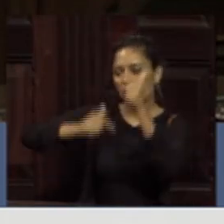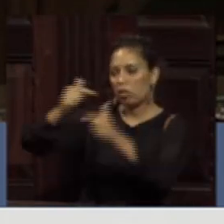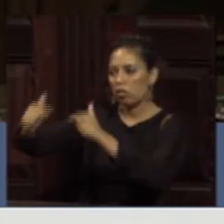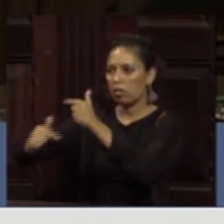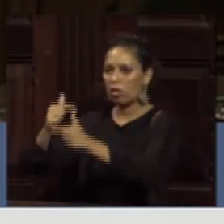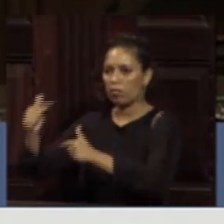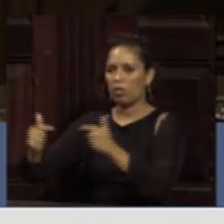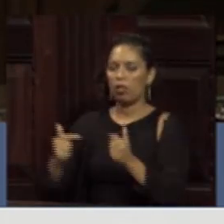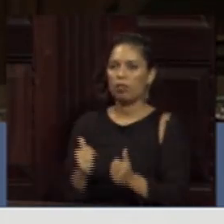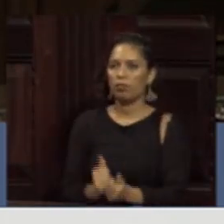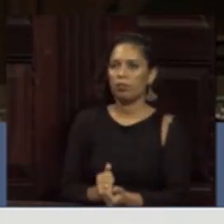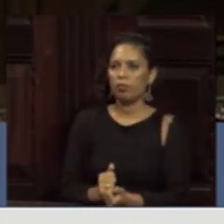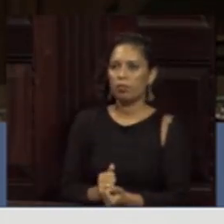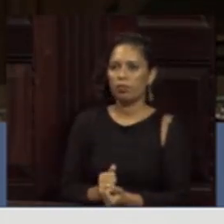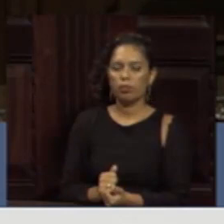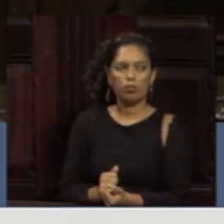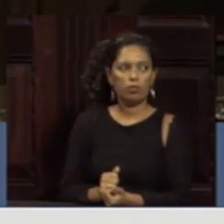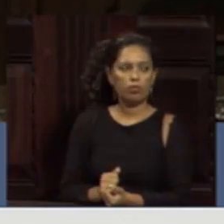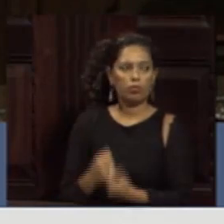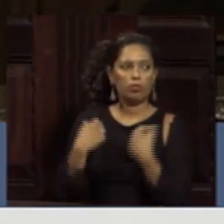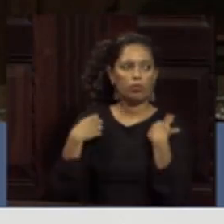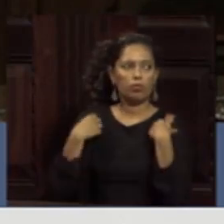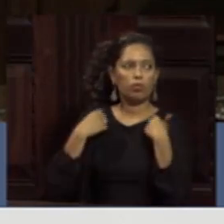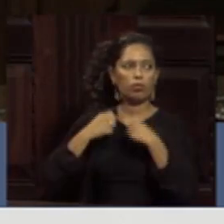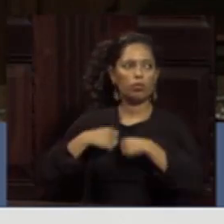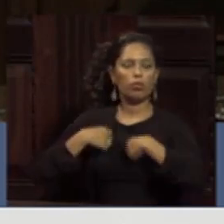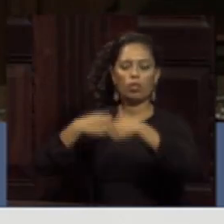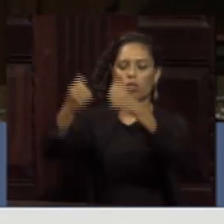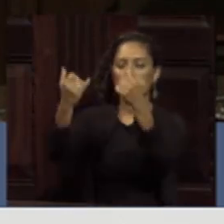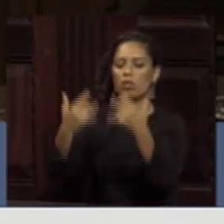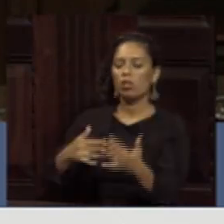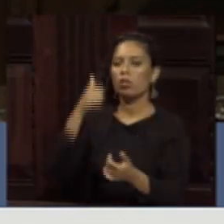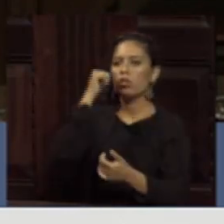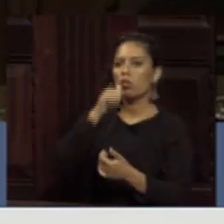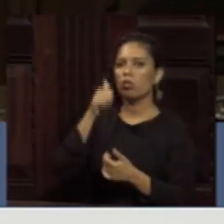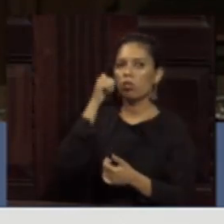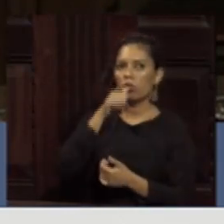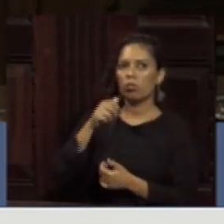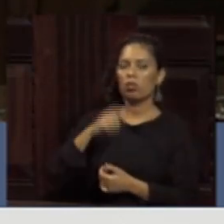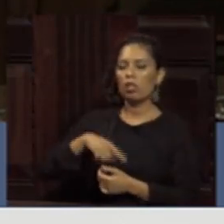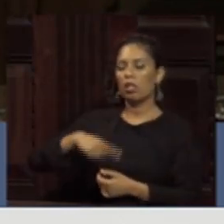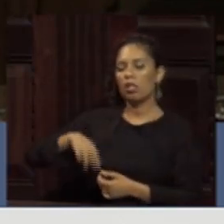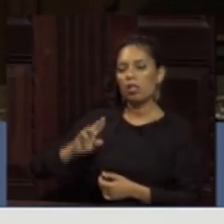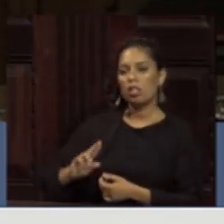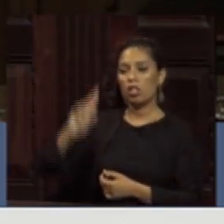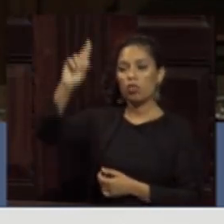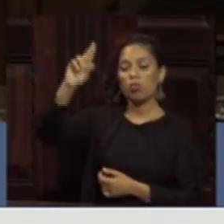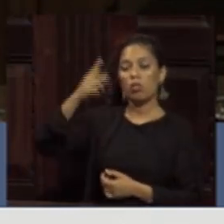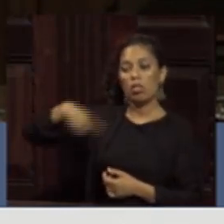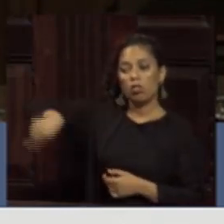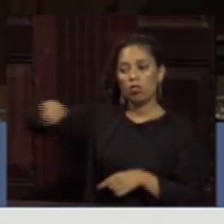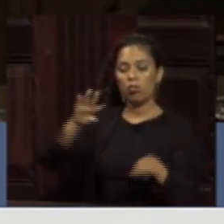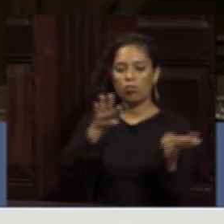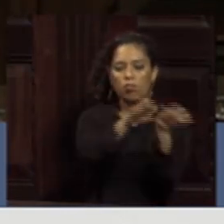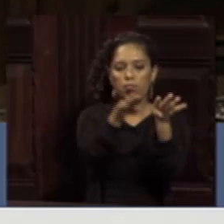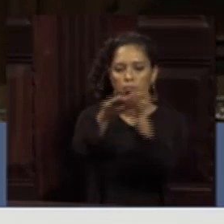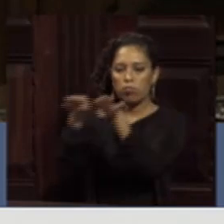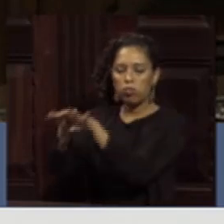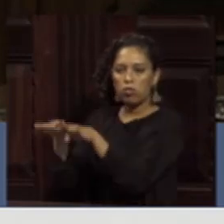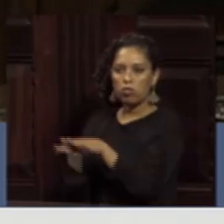sociedade terem direitos, direito à igualdade de oportunidades.